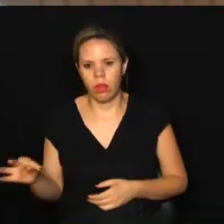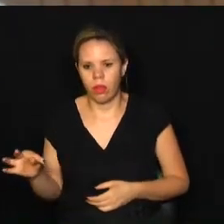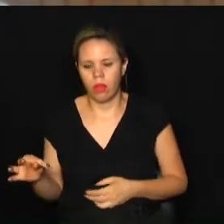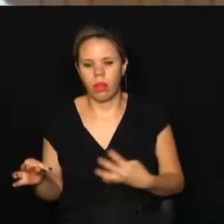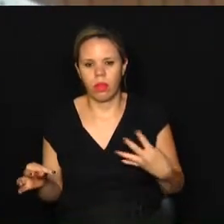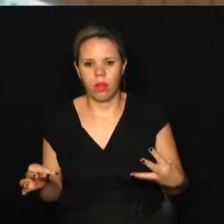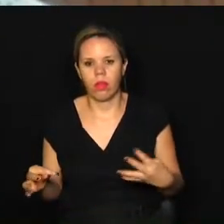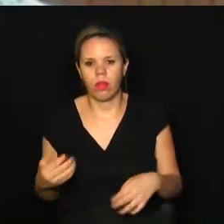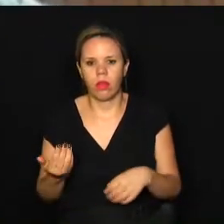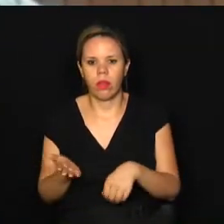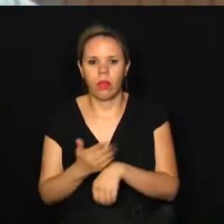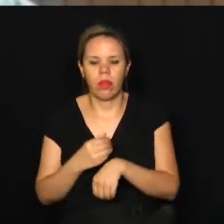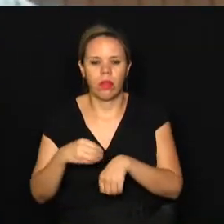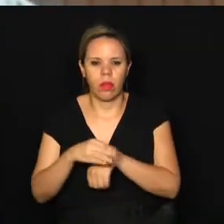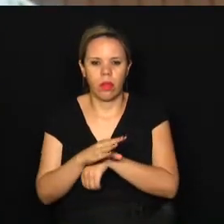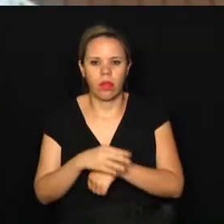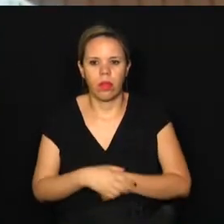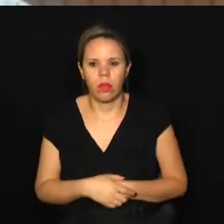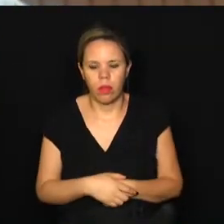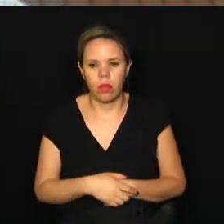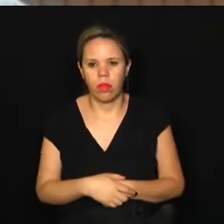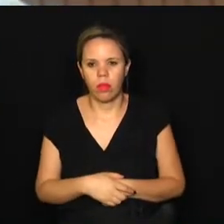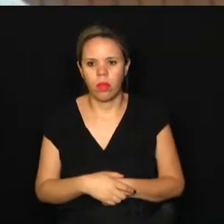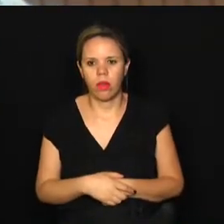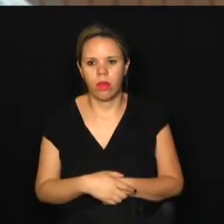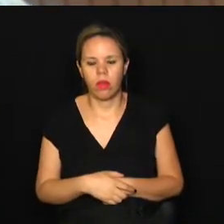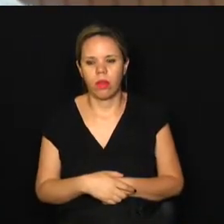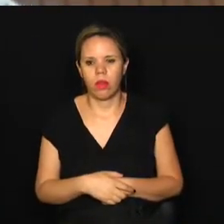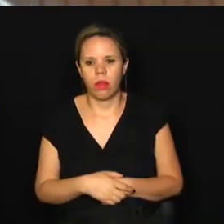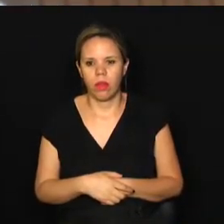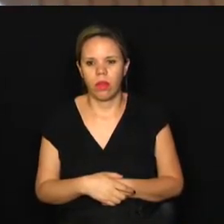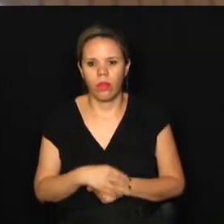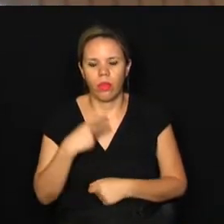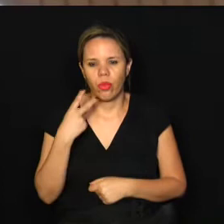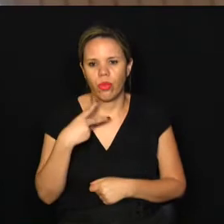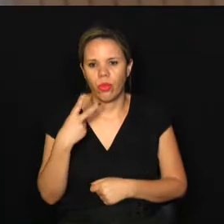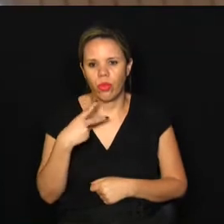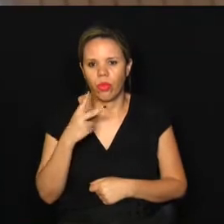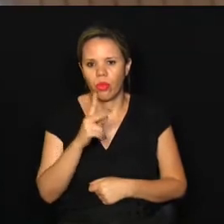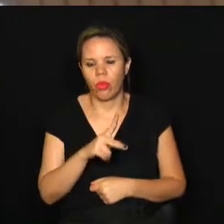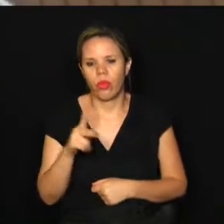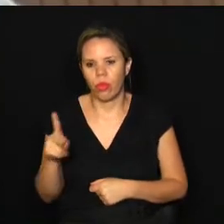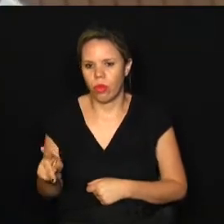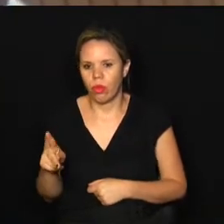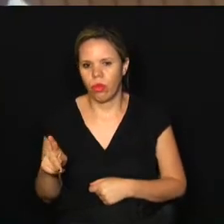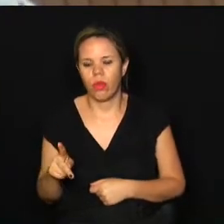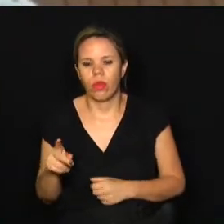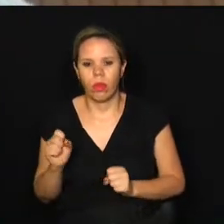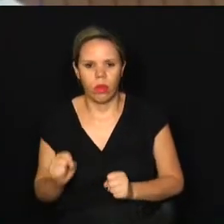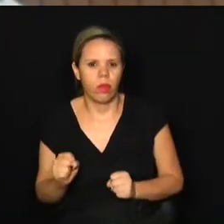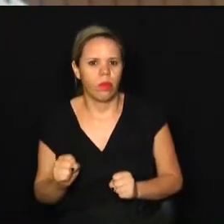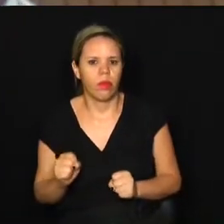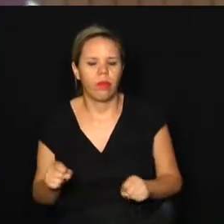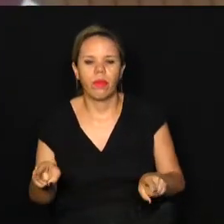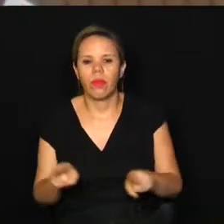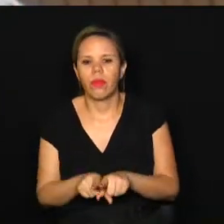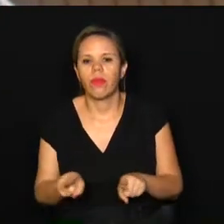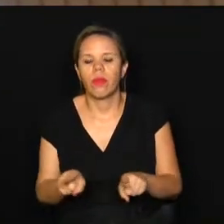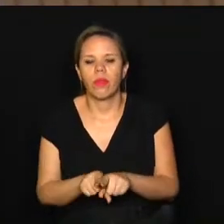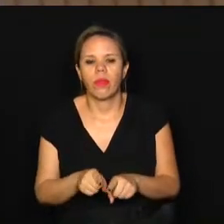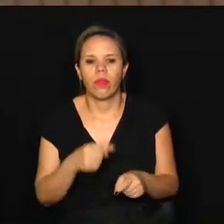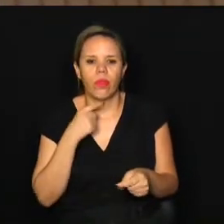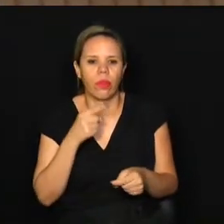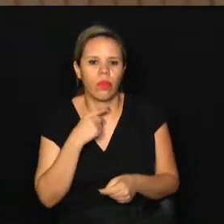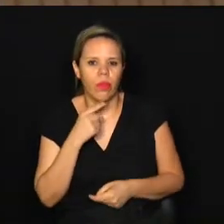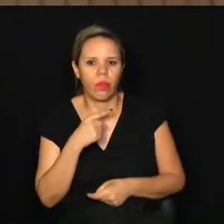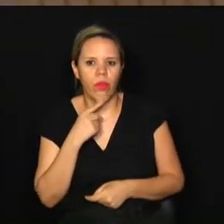Antes de passar a palavra ao nobre vereador, professor Alberto, que possa também fazer algum questionamento, eu